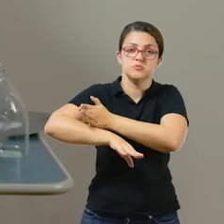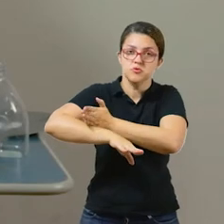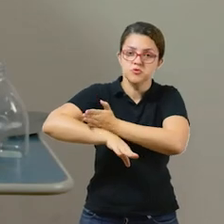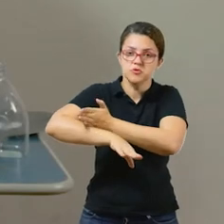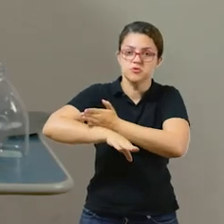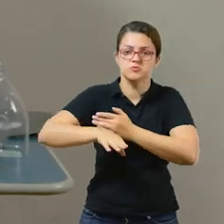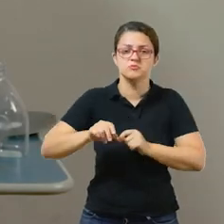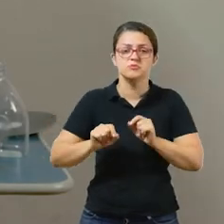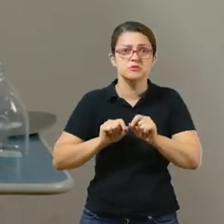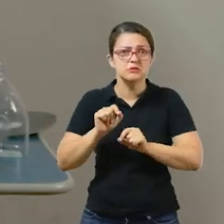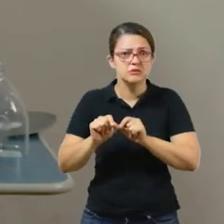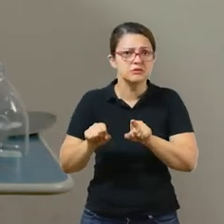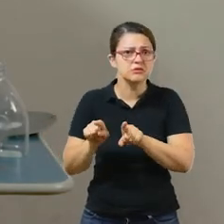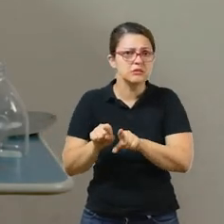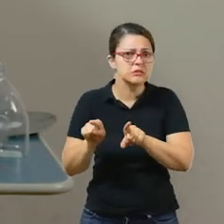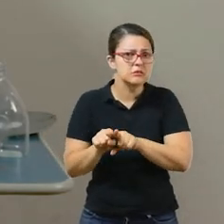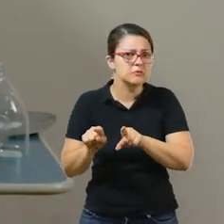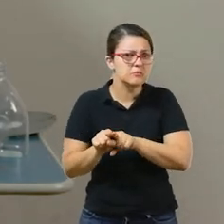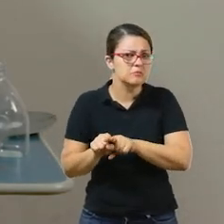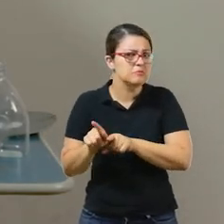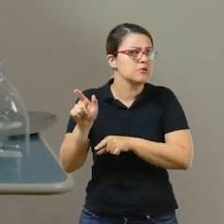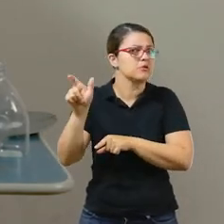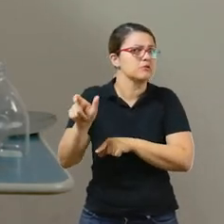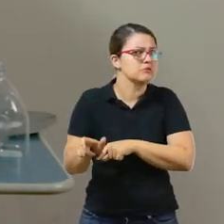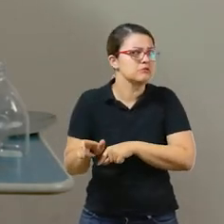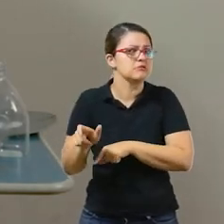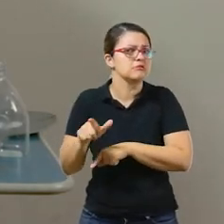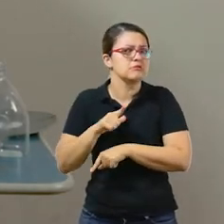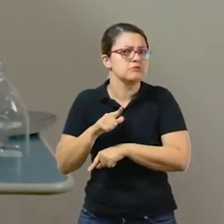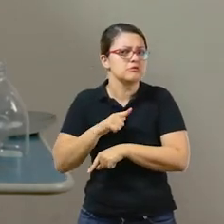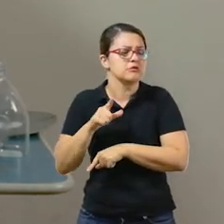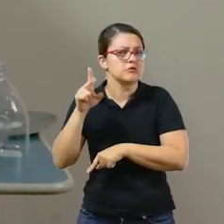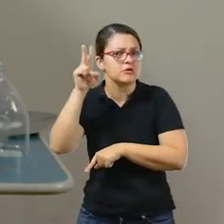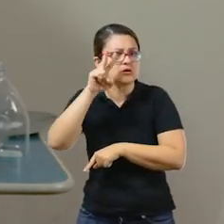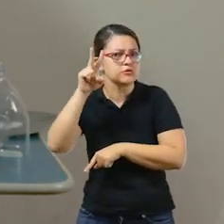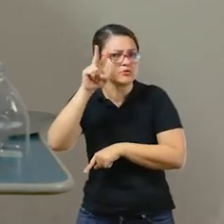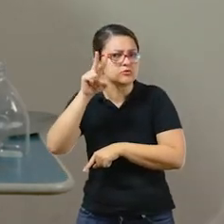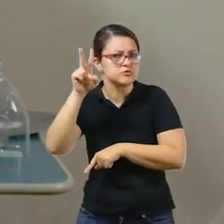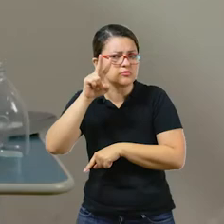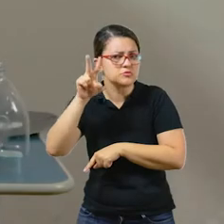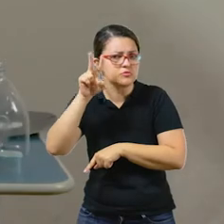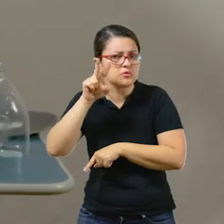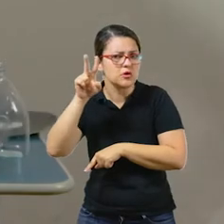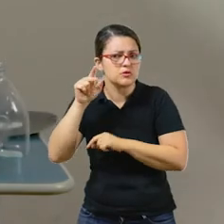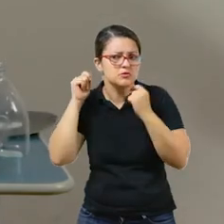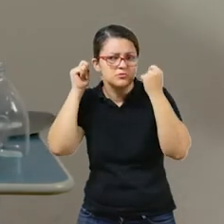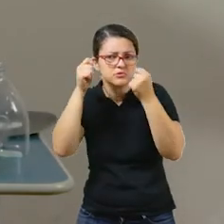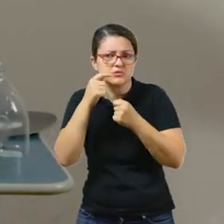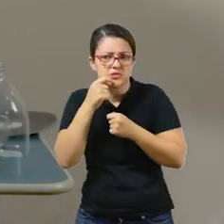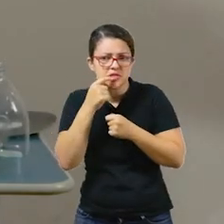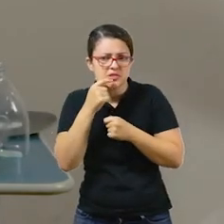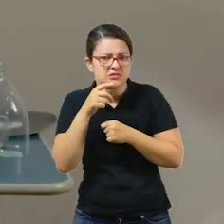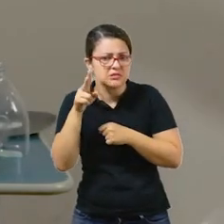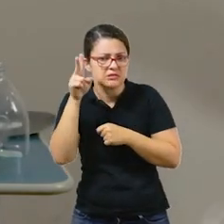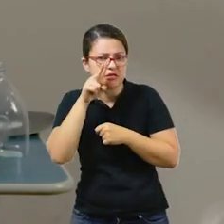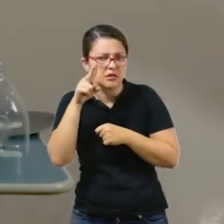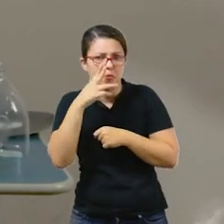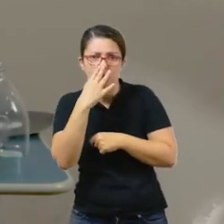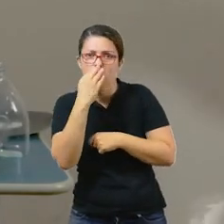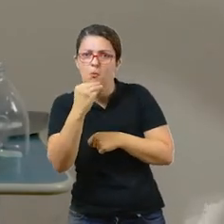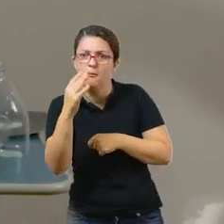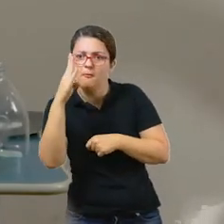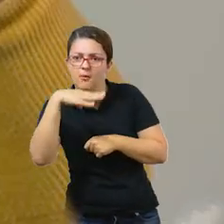parte também da história do Chapeuzinho? O lobo mau. Aquele lobo mal danado que comeu a